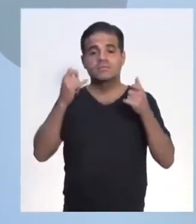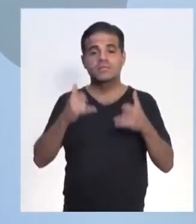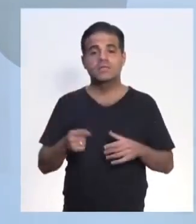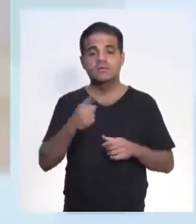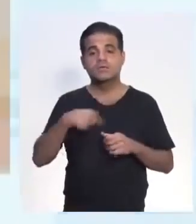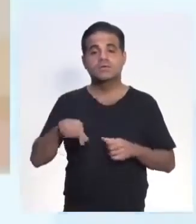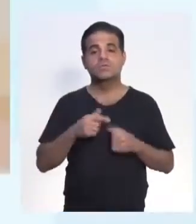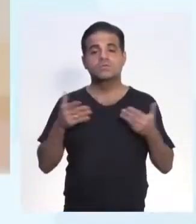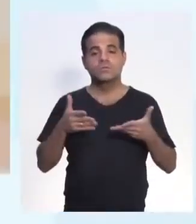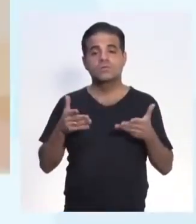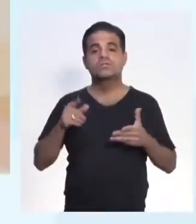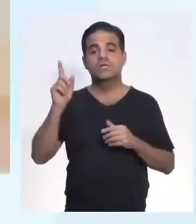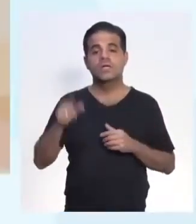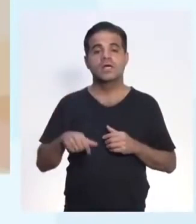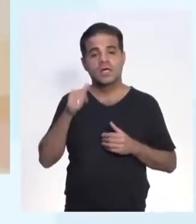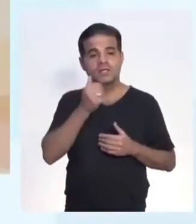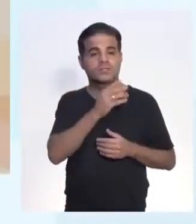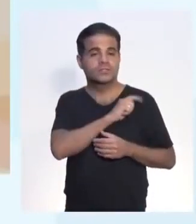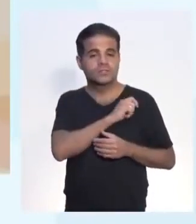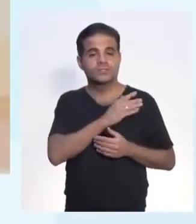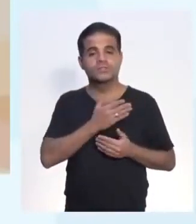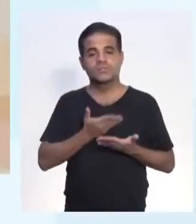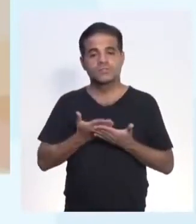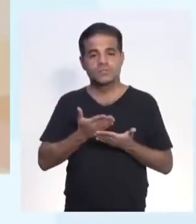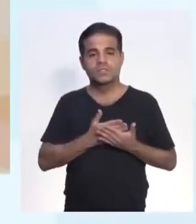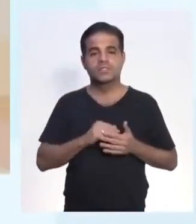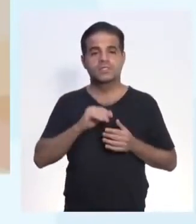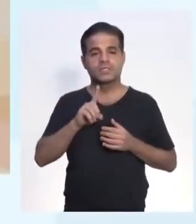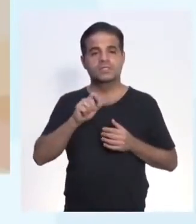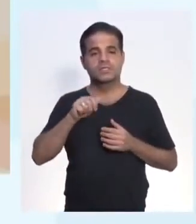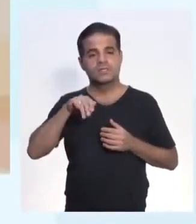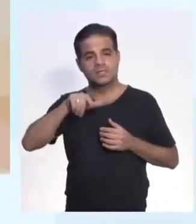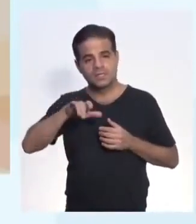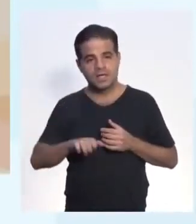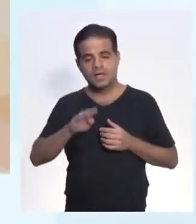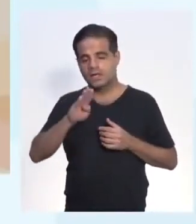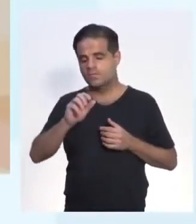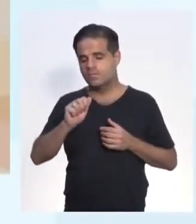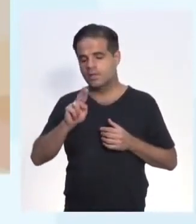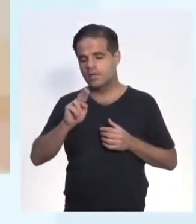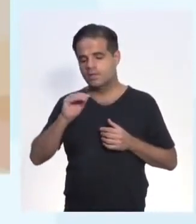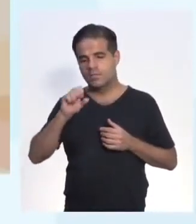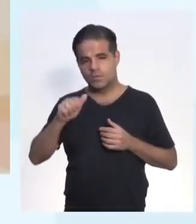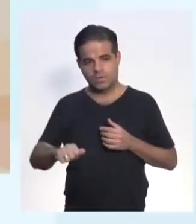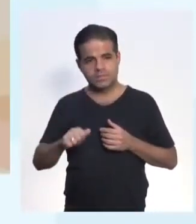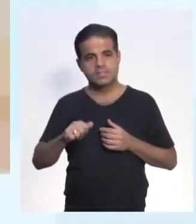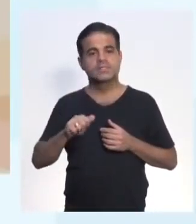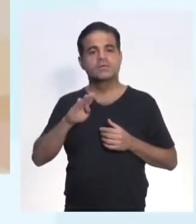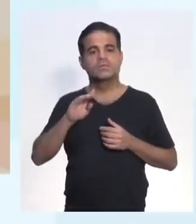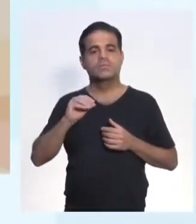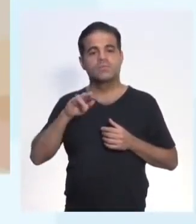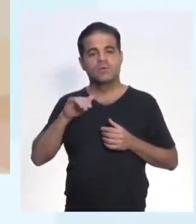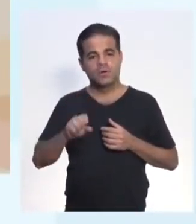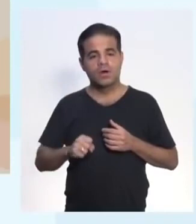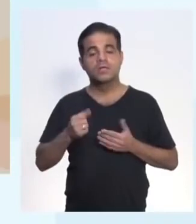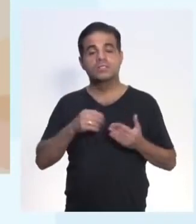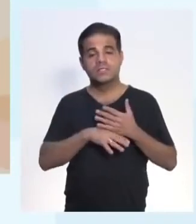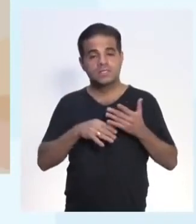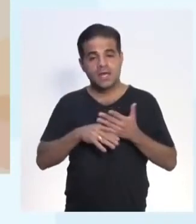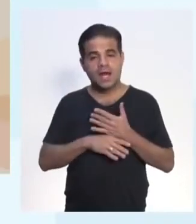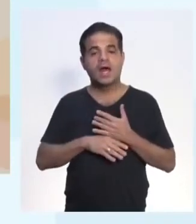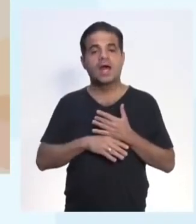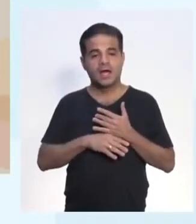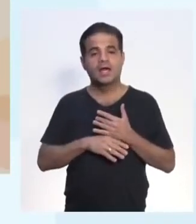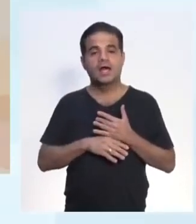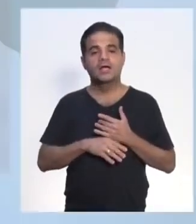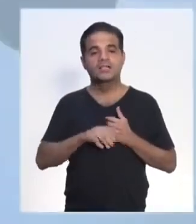conosco hoje vai ser a estudante Daniele Barbosa Borges, da Escola Alda Mata, cidade Arco-Íris, em